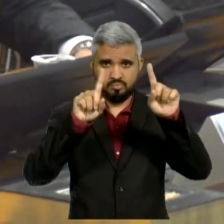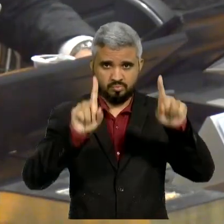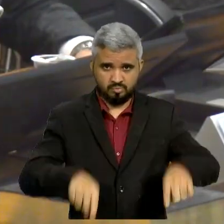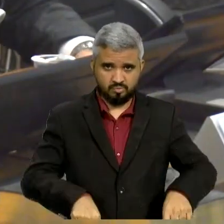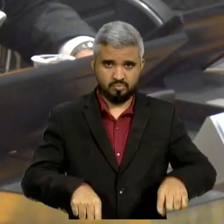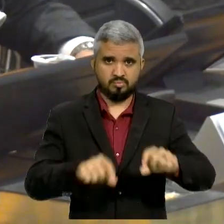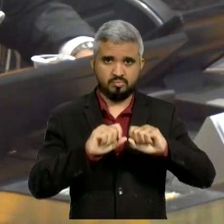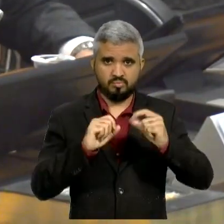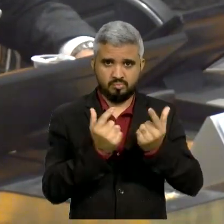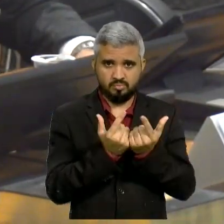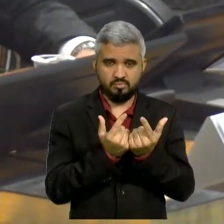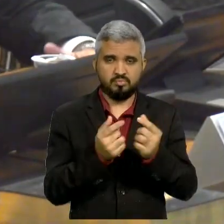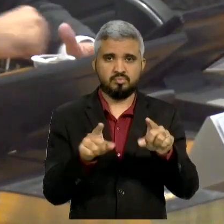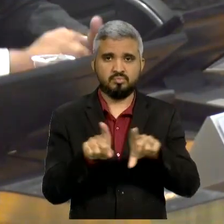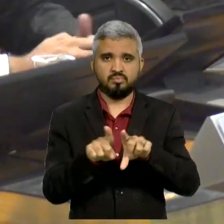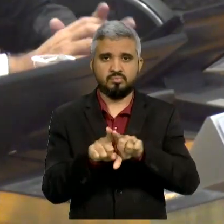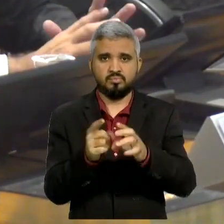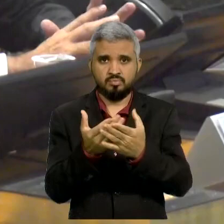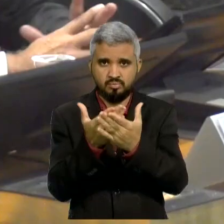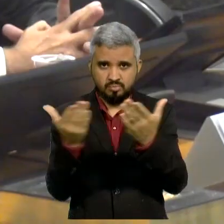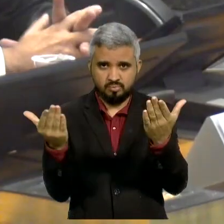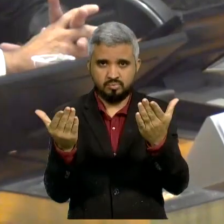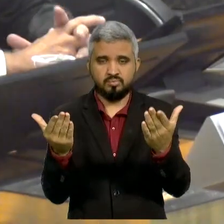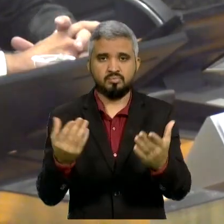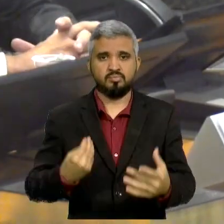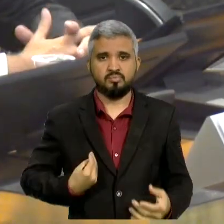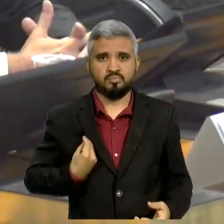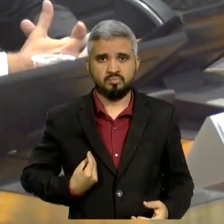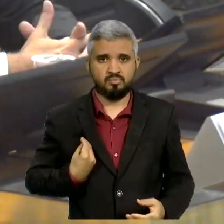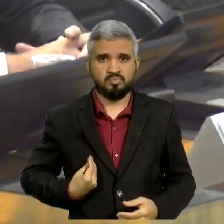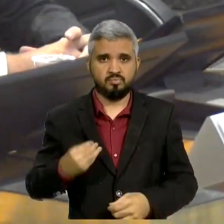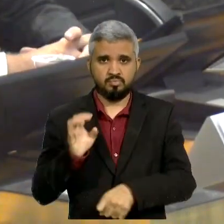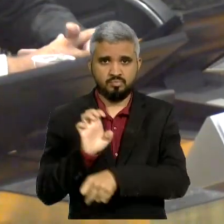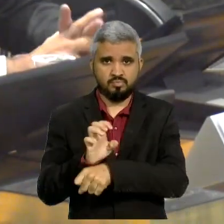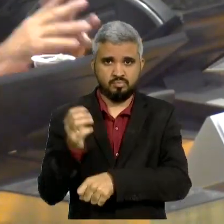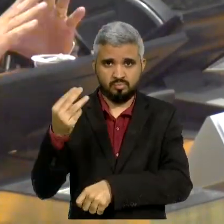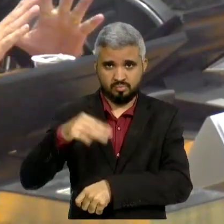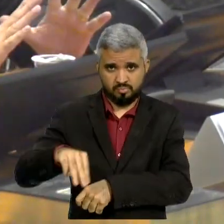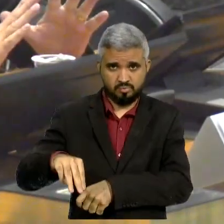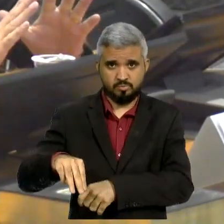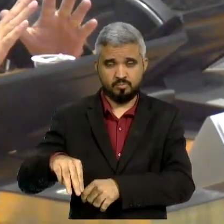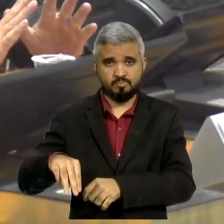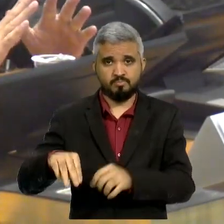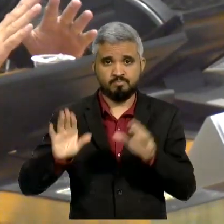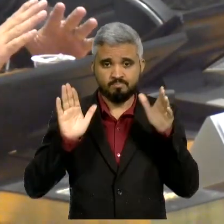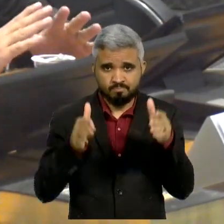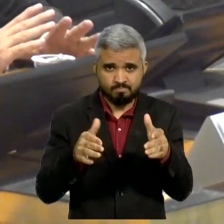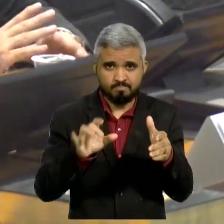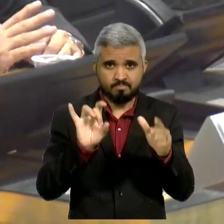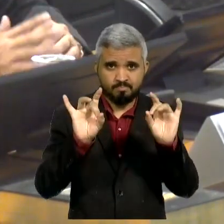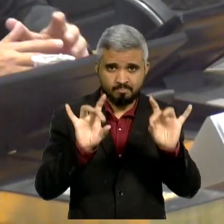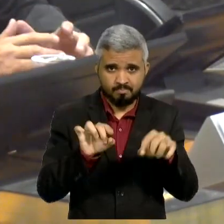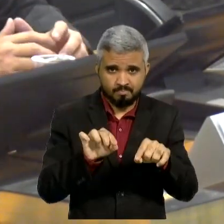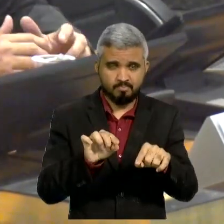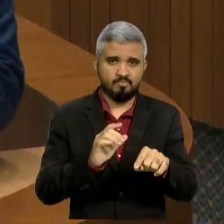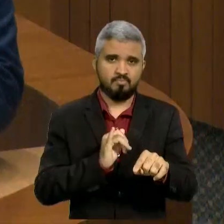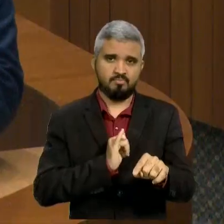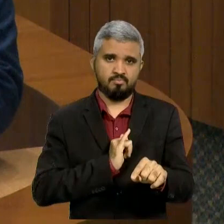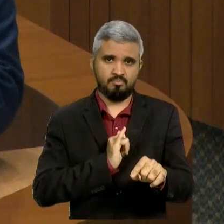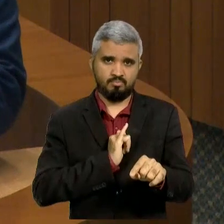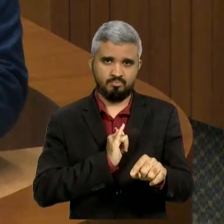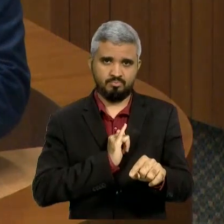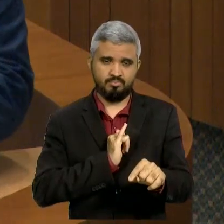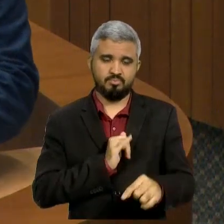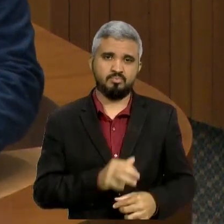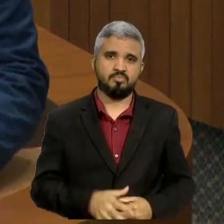todos os maranhenses especial da nossa região tocantina Imperatriz senhor presidente eu venho